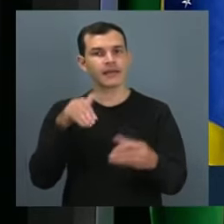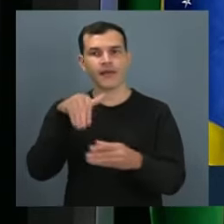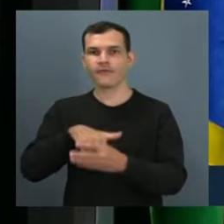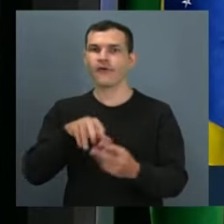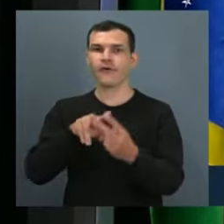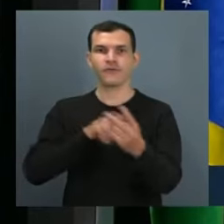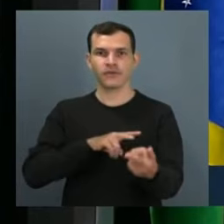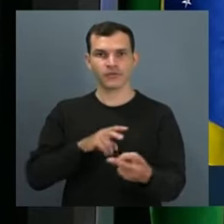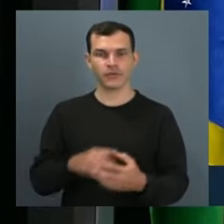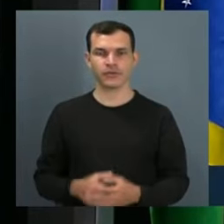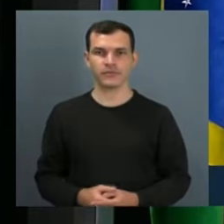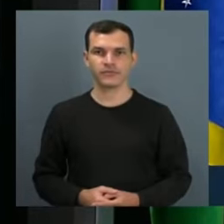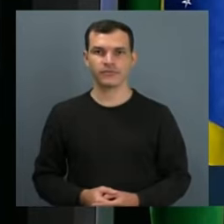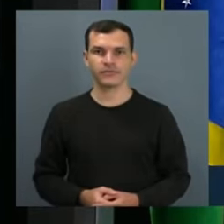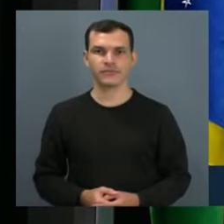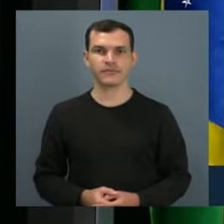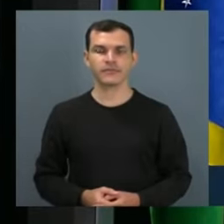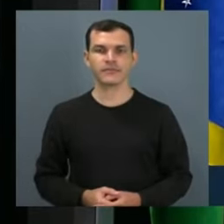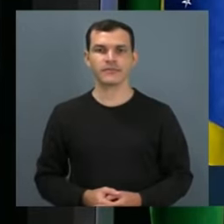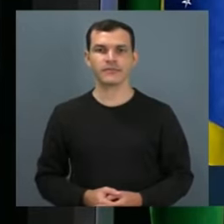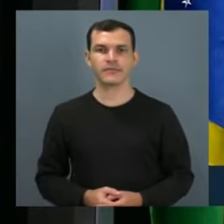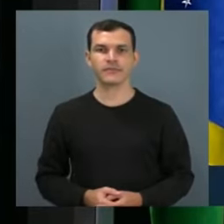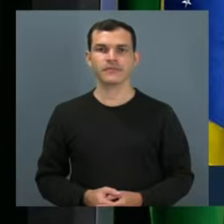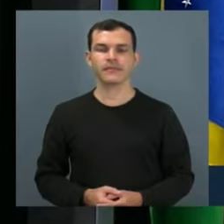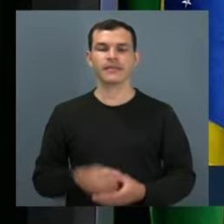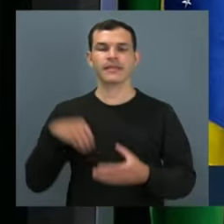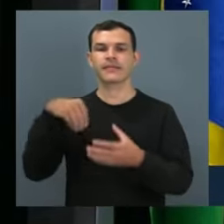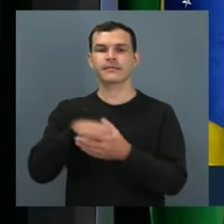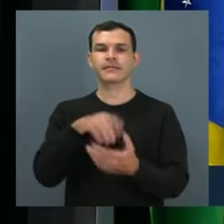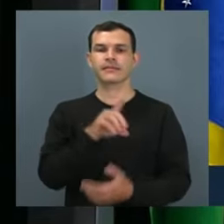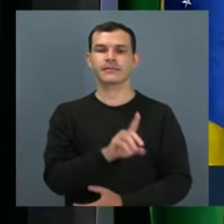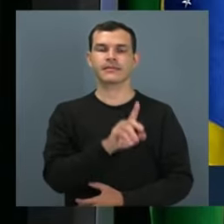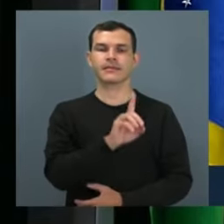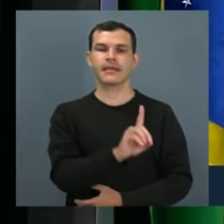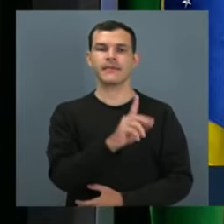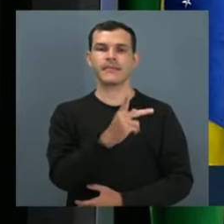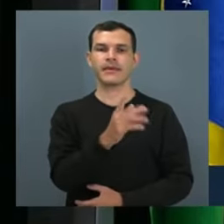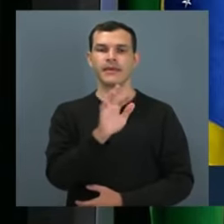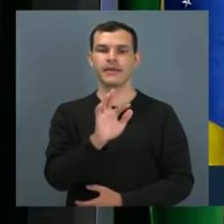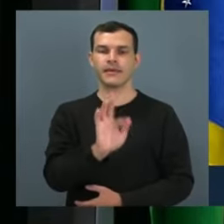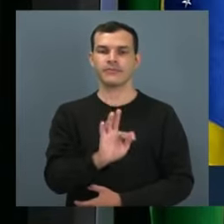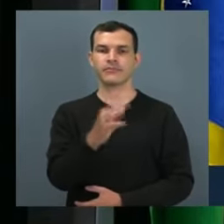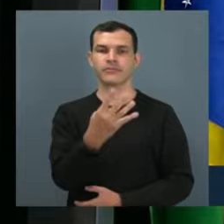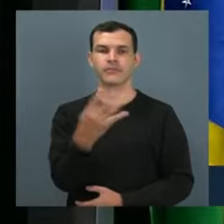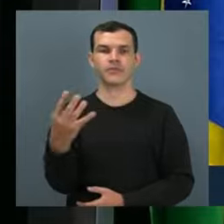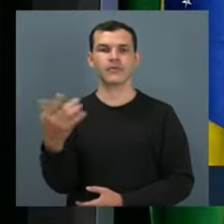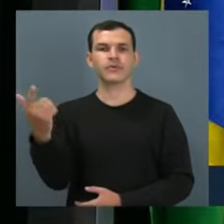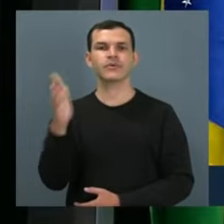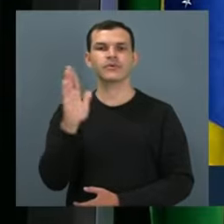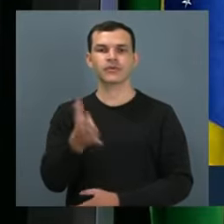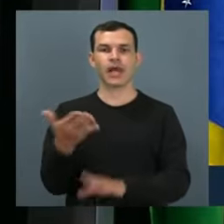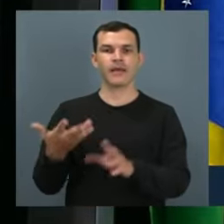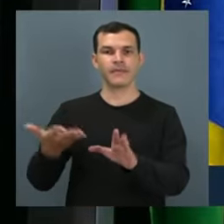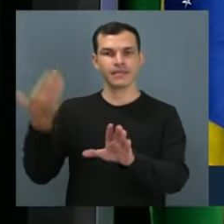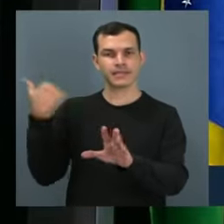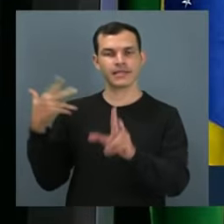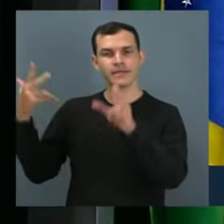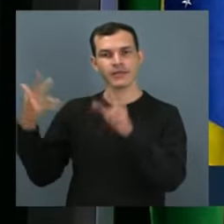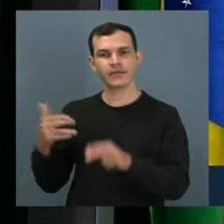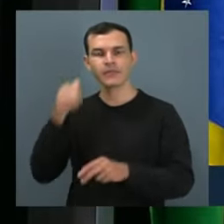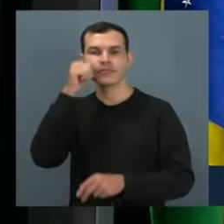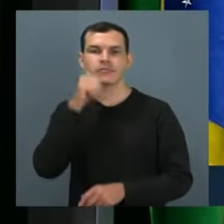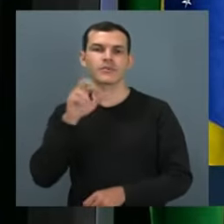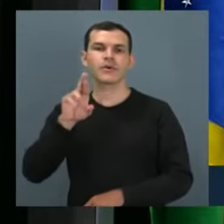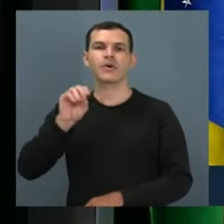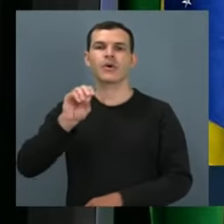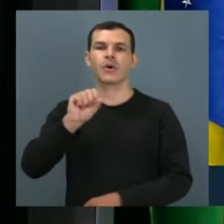o julgamento na DPF 442, como havia feito a Rosa Weber. E o